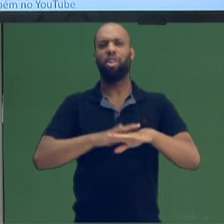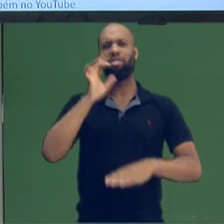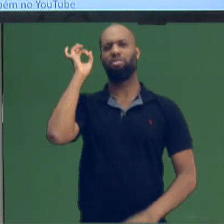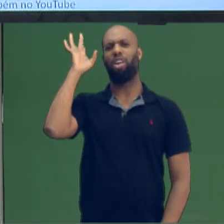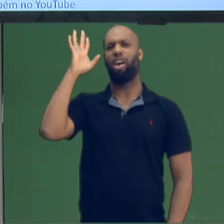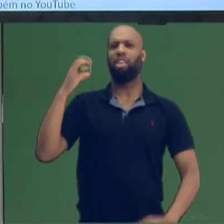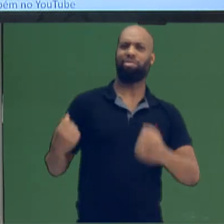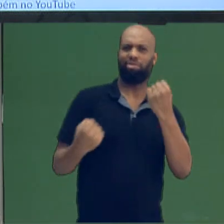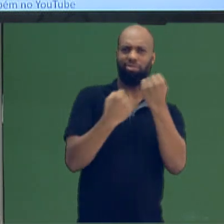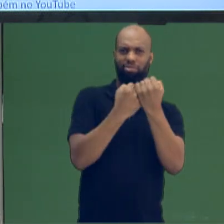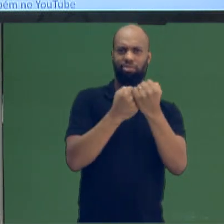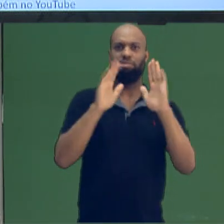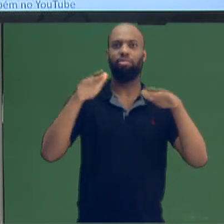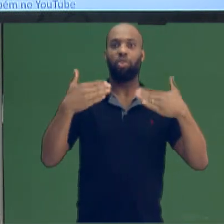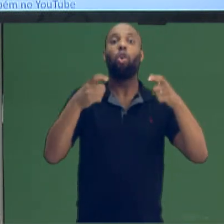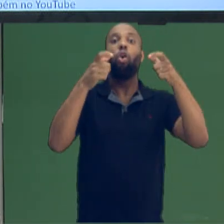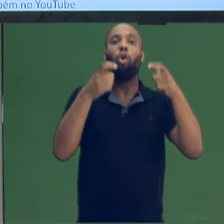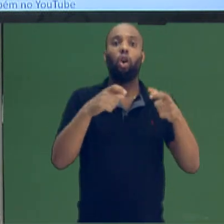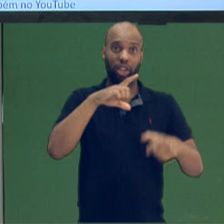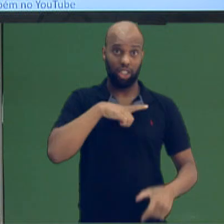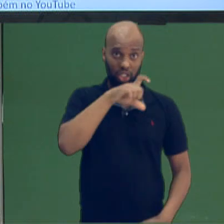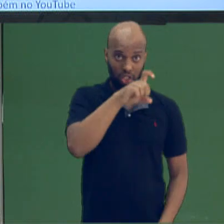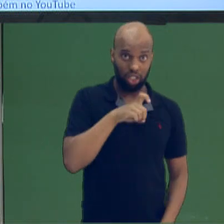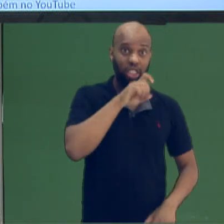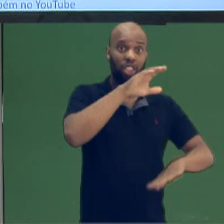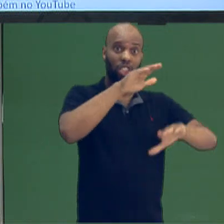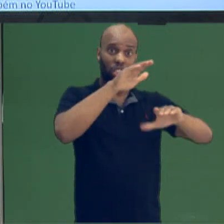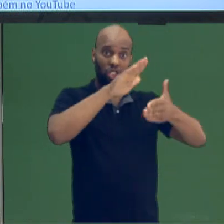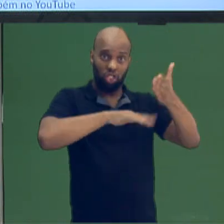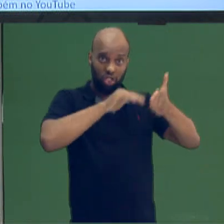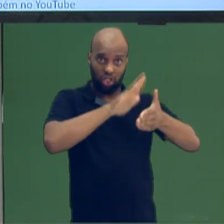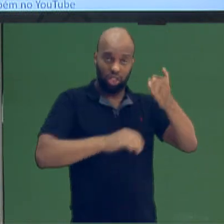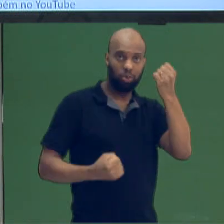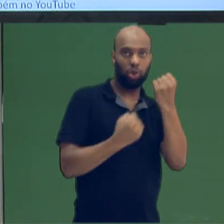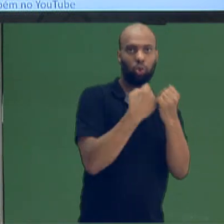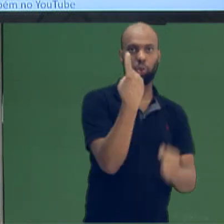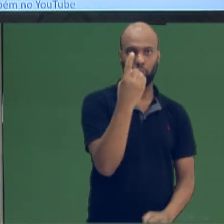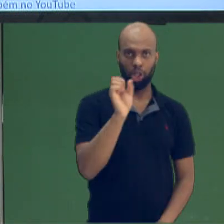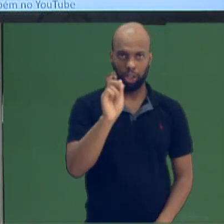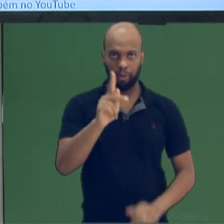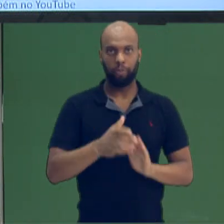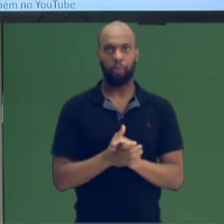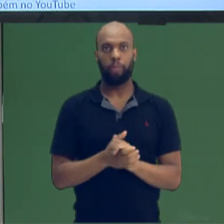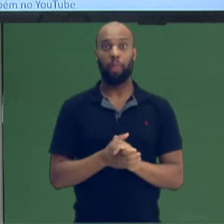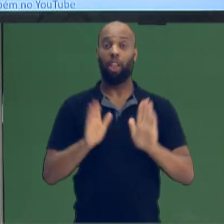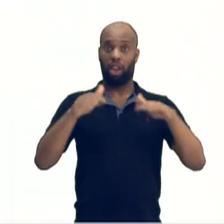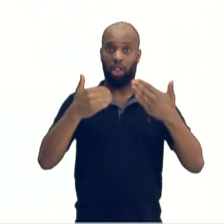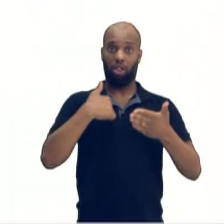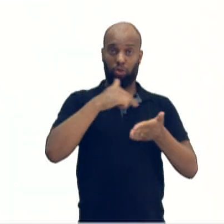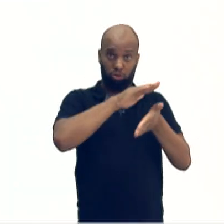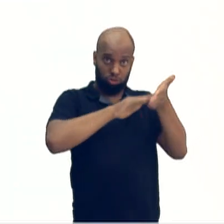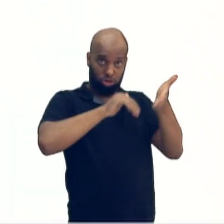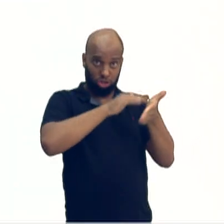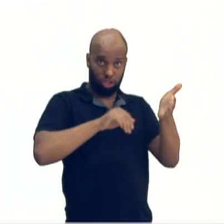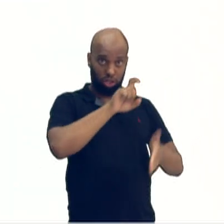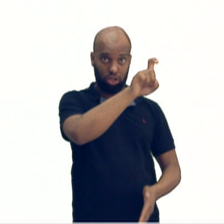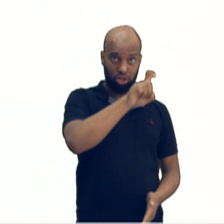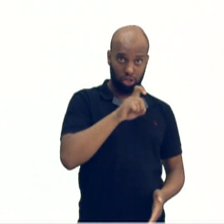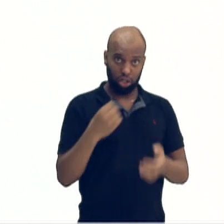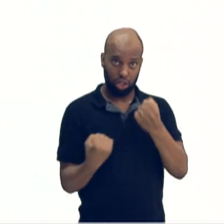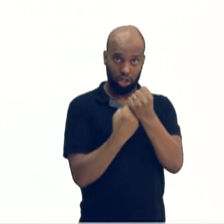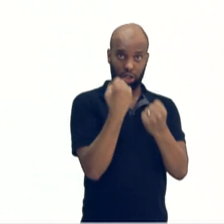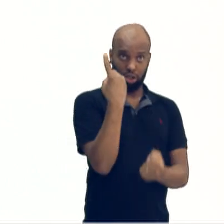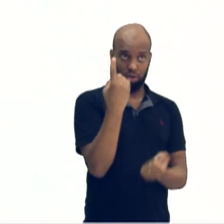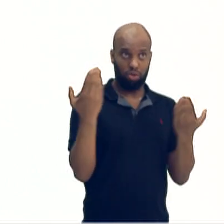gente substituir. Então, aonde tiver x, eu vou colocar o valor 1, perfeito? Coloquei o valor 1, substituo dentro da